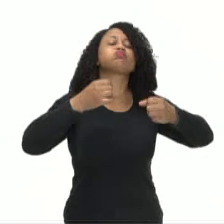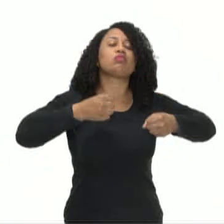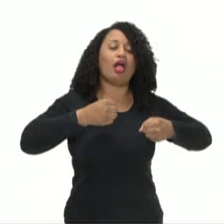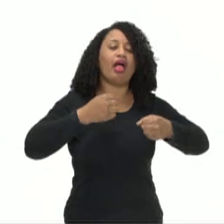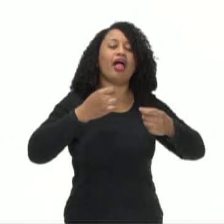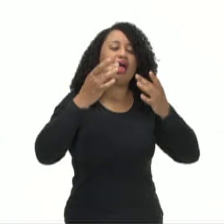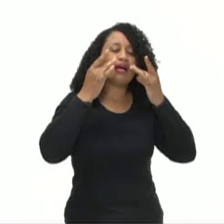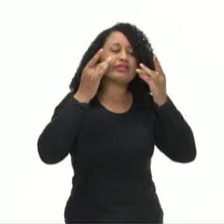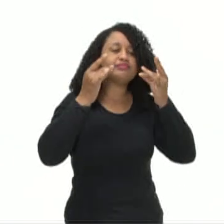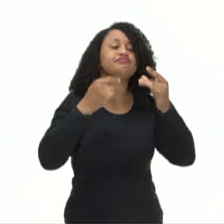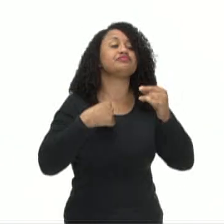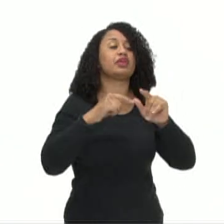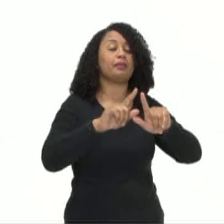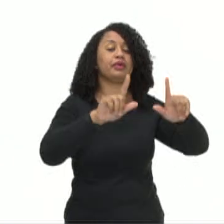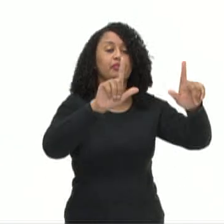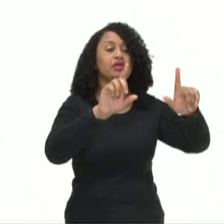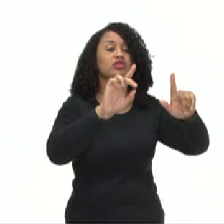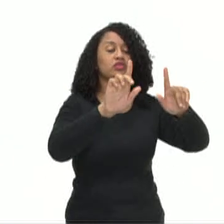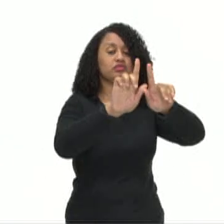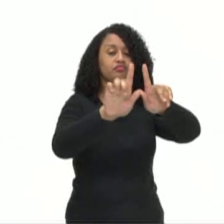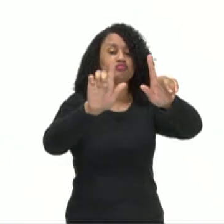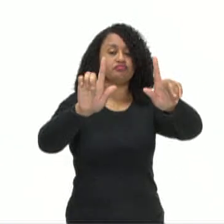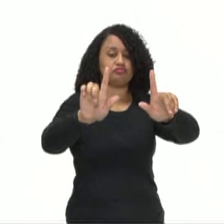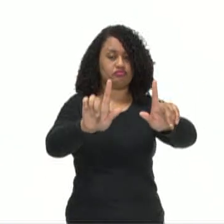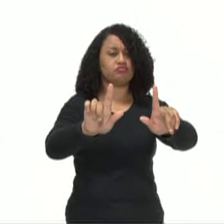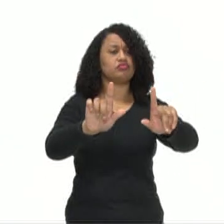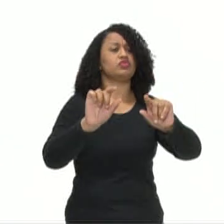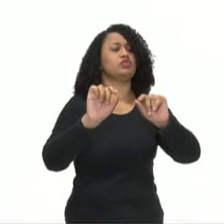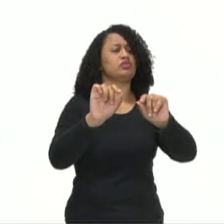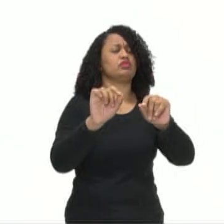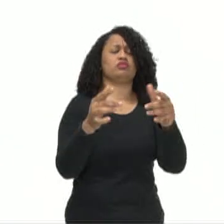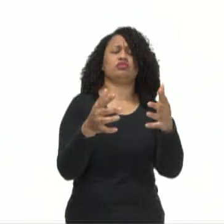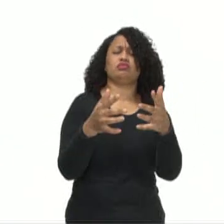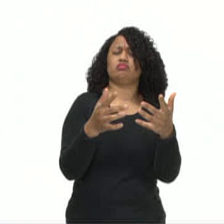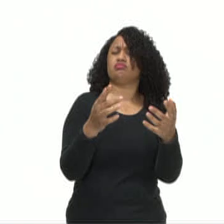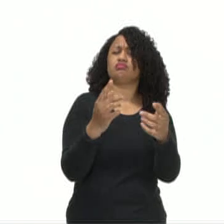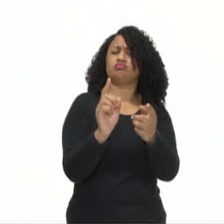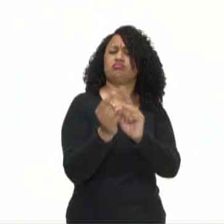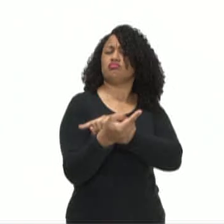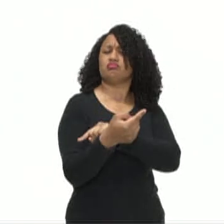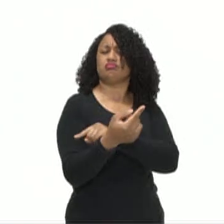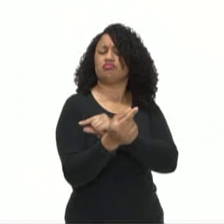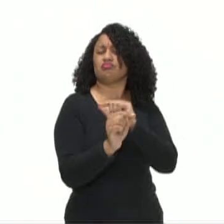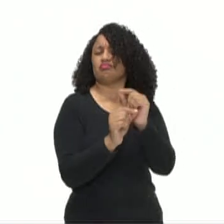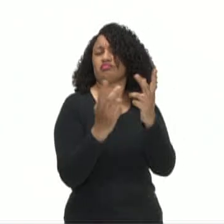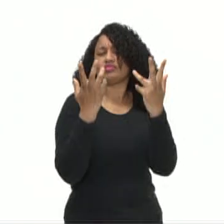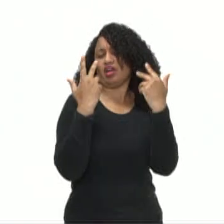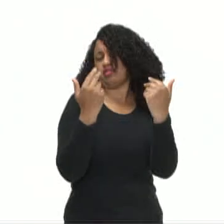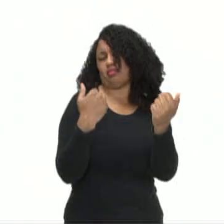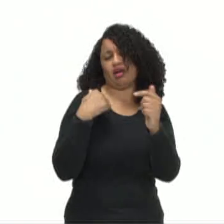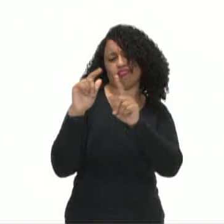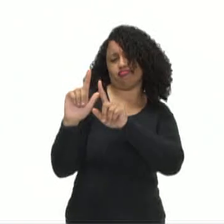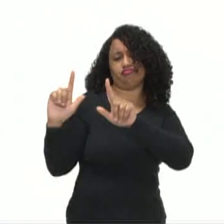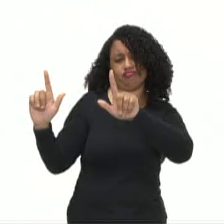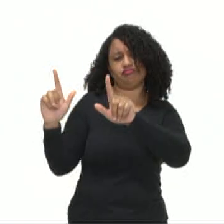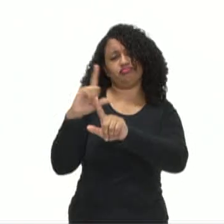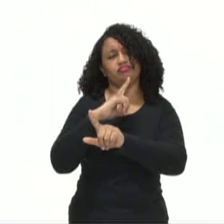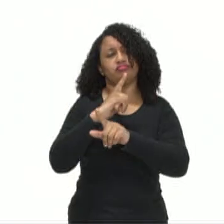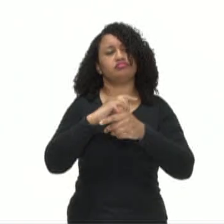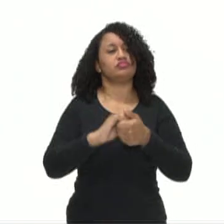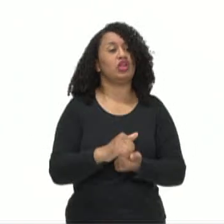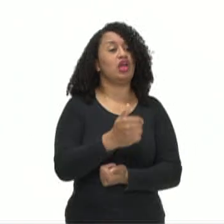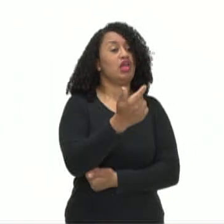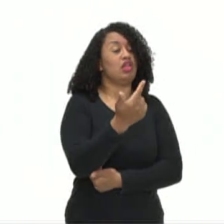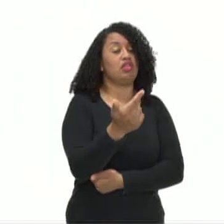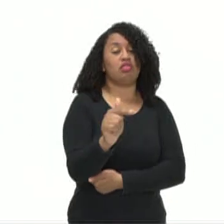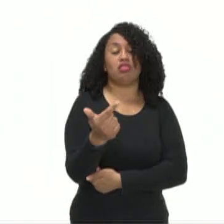primeiro quadro, nós temos apenas a placa, e é uma placa um pouco contrária da comum, da normal que vemos. Não